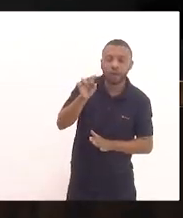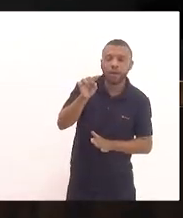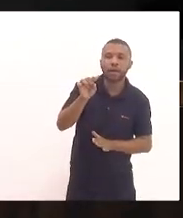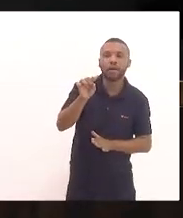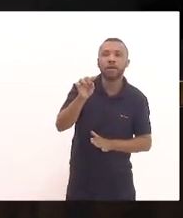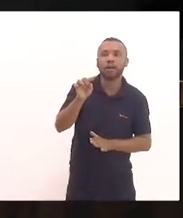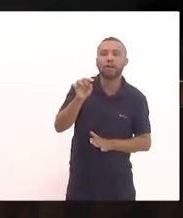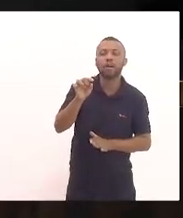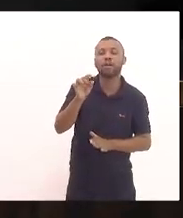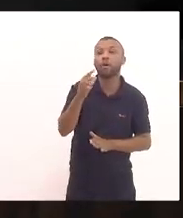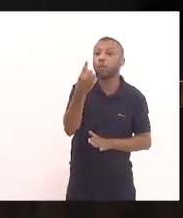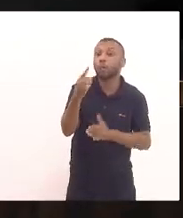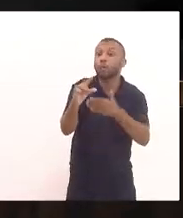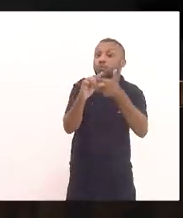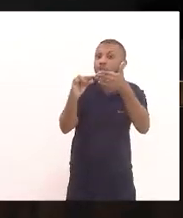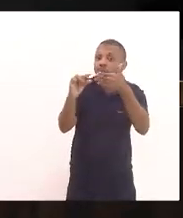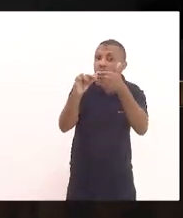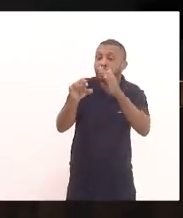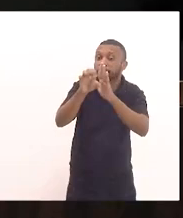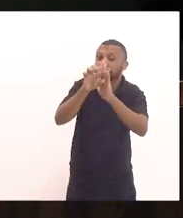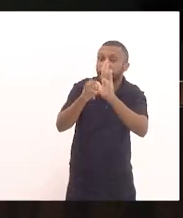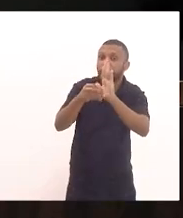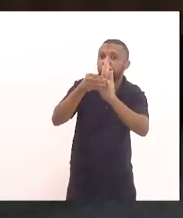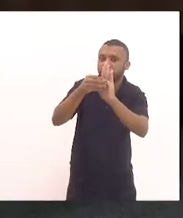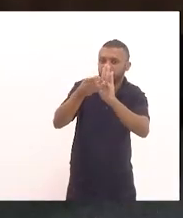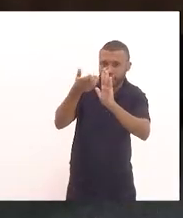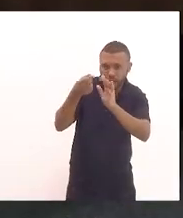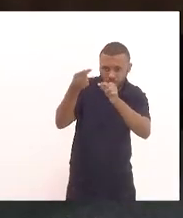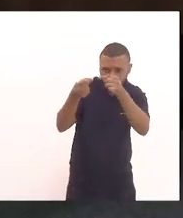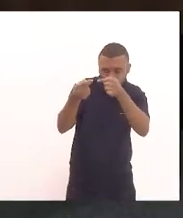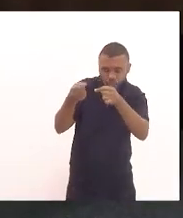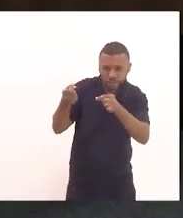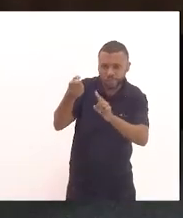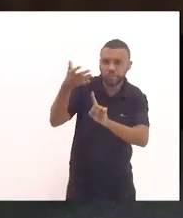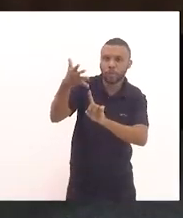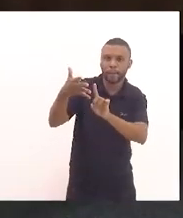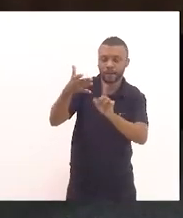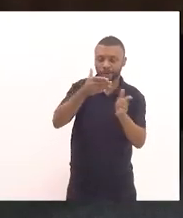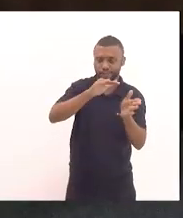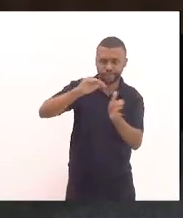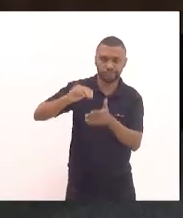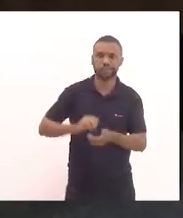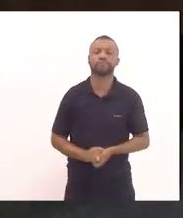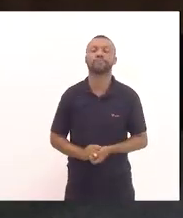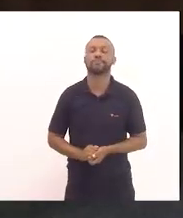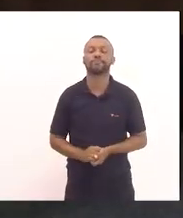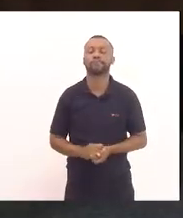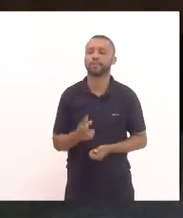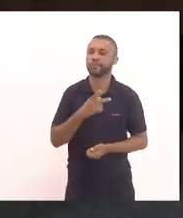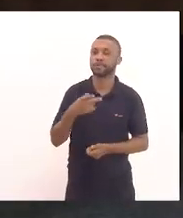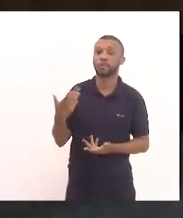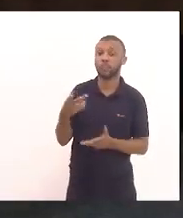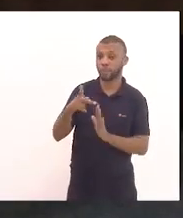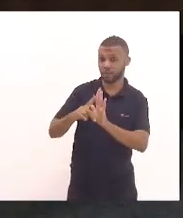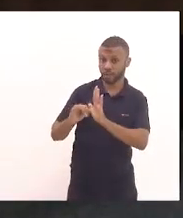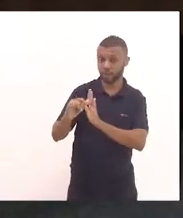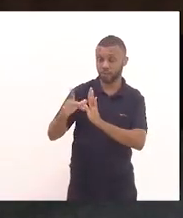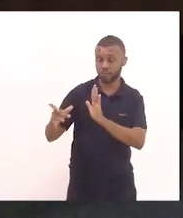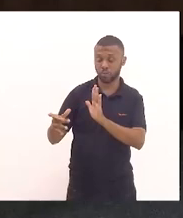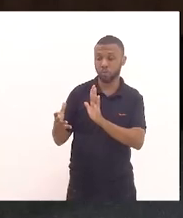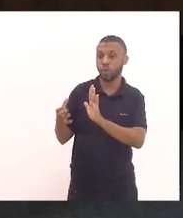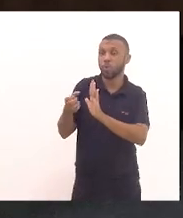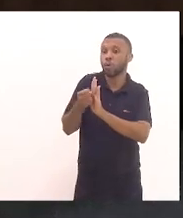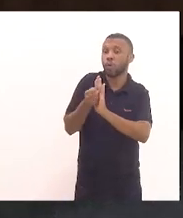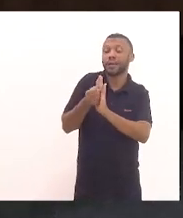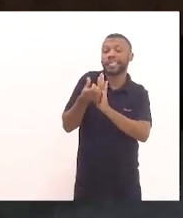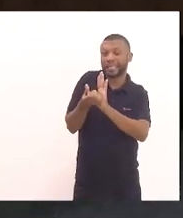é um dos autores das emendas. Senhor presidente, com a palavra. O projeto recebeu 6 emendas, 3 de autoria